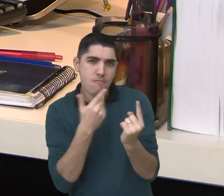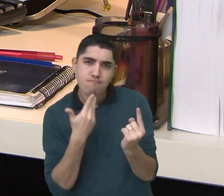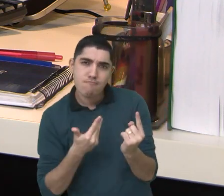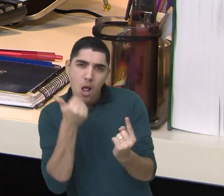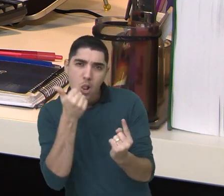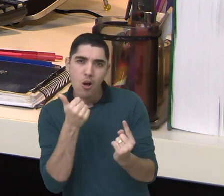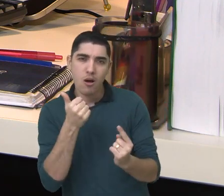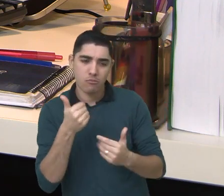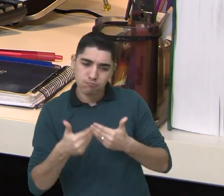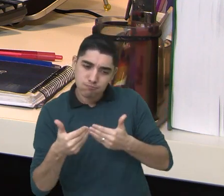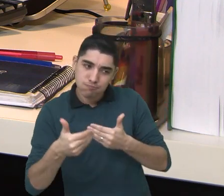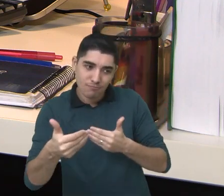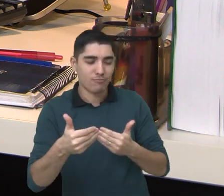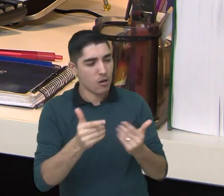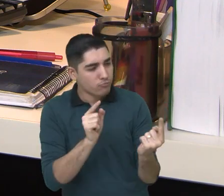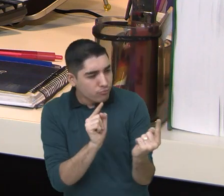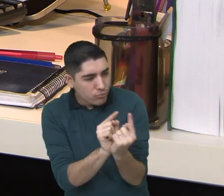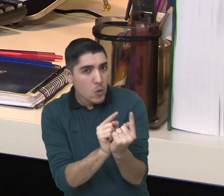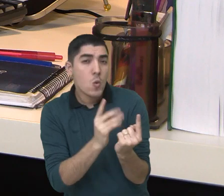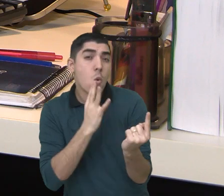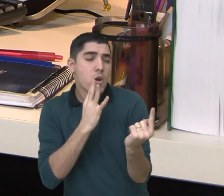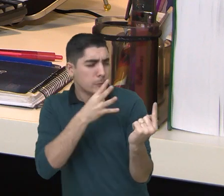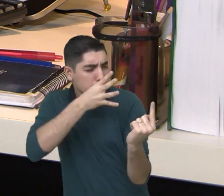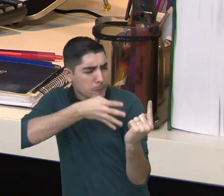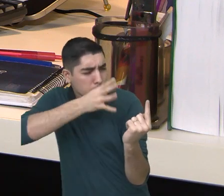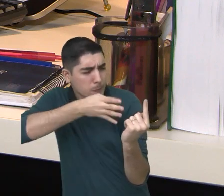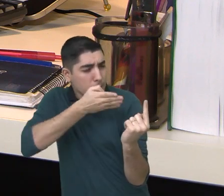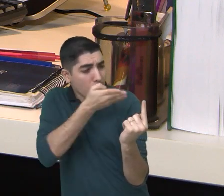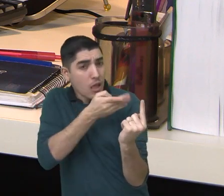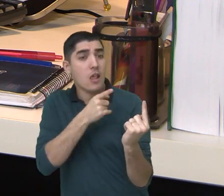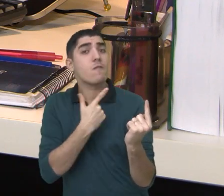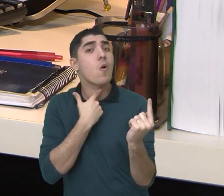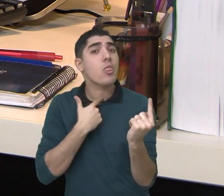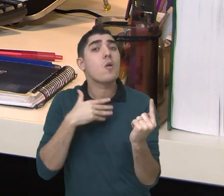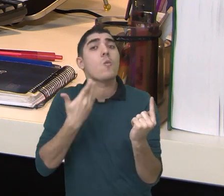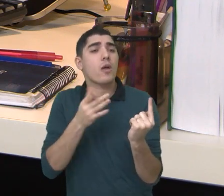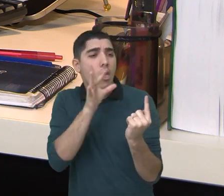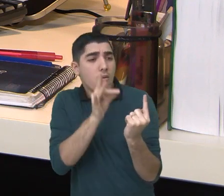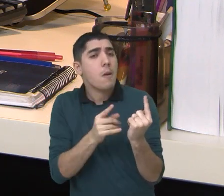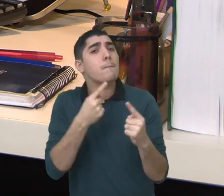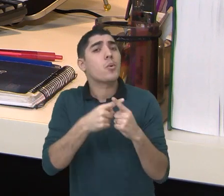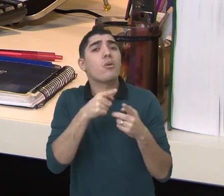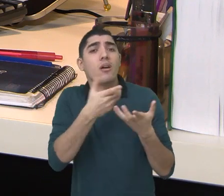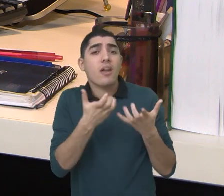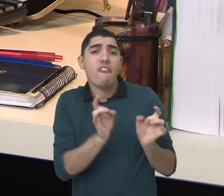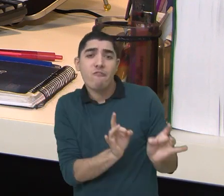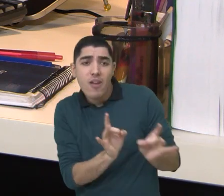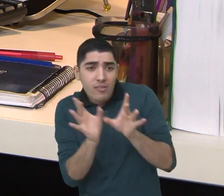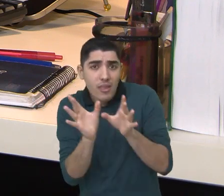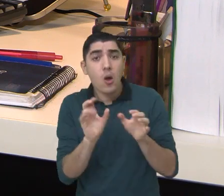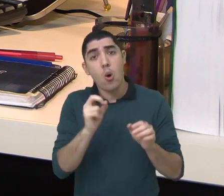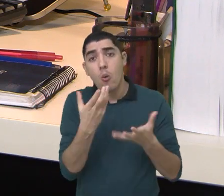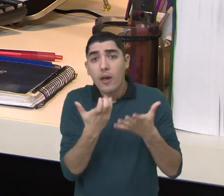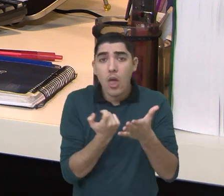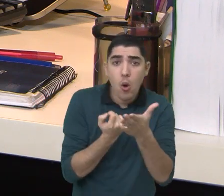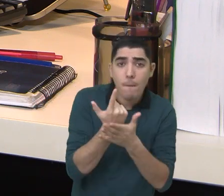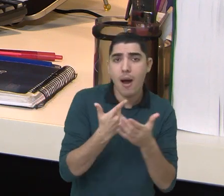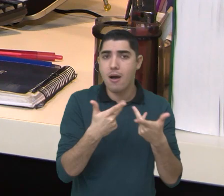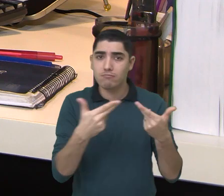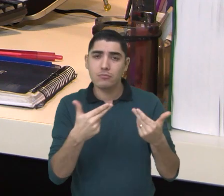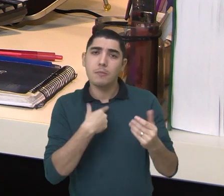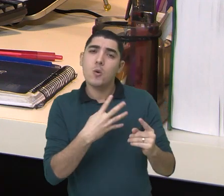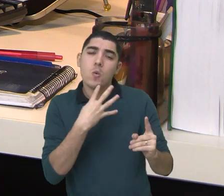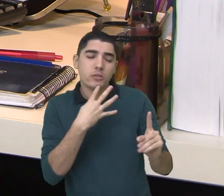melhor cada dia mais o cliente, procurar conhecer o que ele quer na hora de vender um imóvel, por que está vendendo, quais são as suas